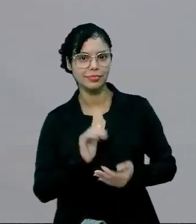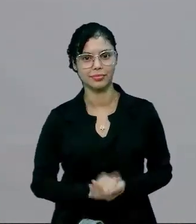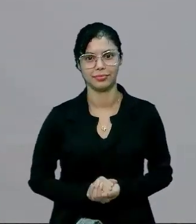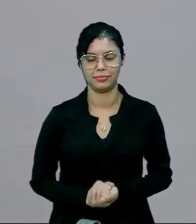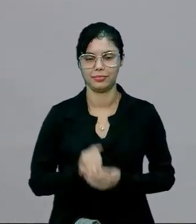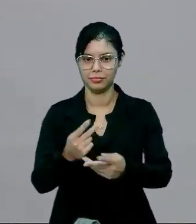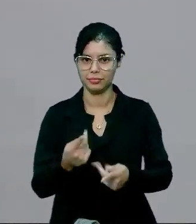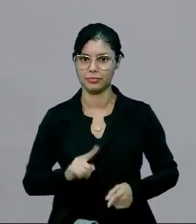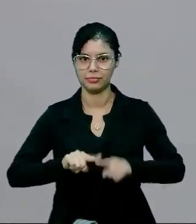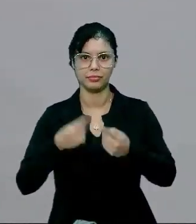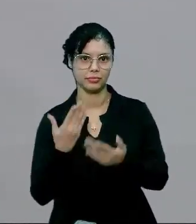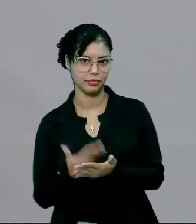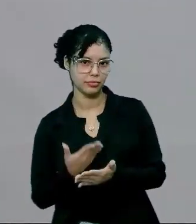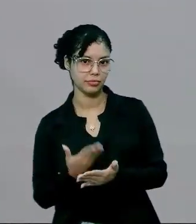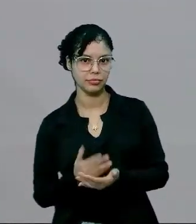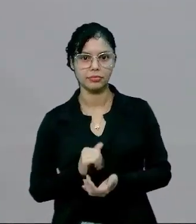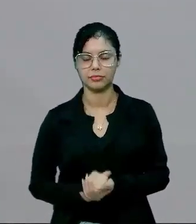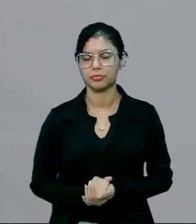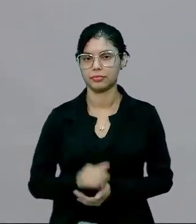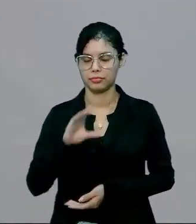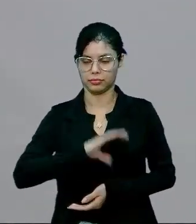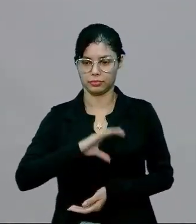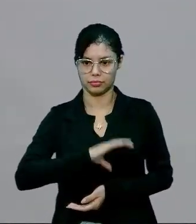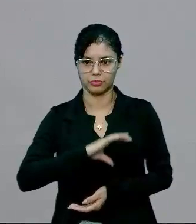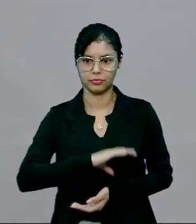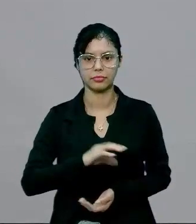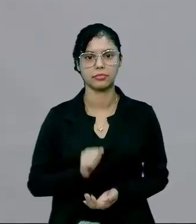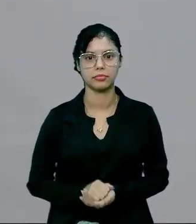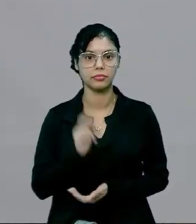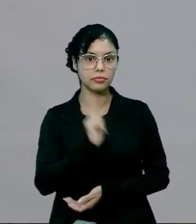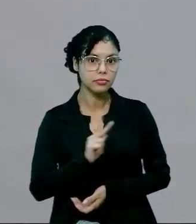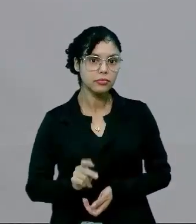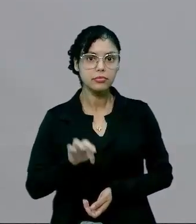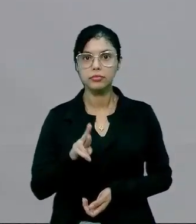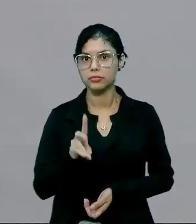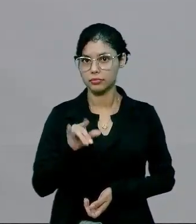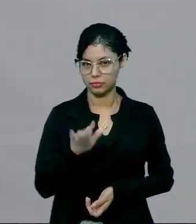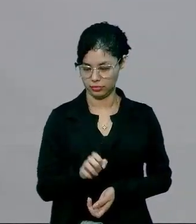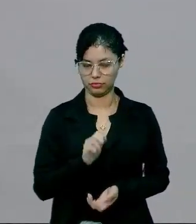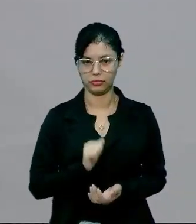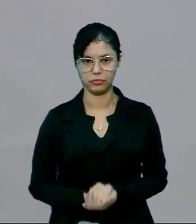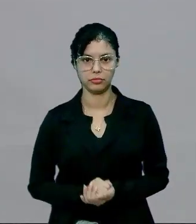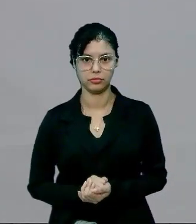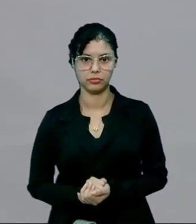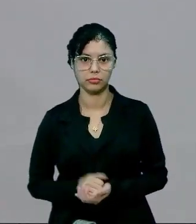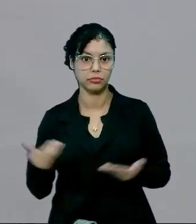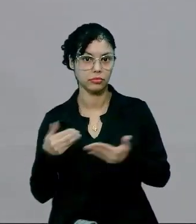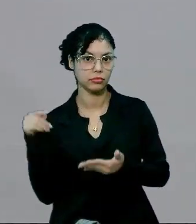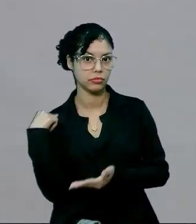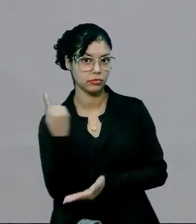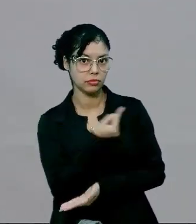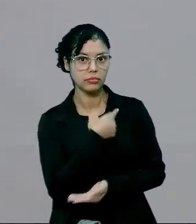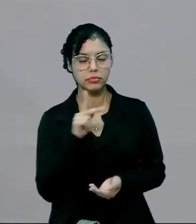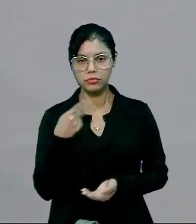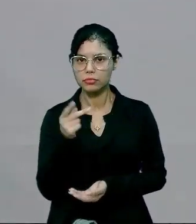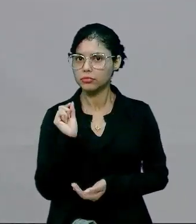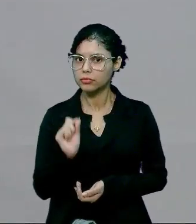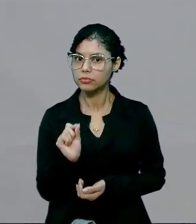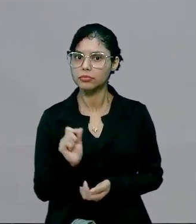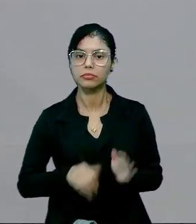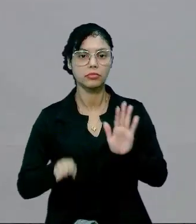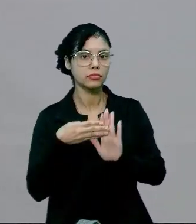Olá! Sejam bem-vindos à nossa aula de língua portuguesa. Eu sou a professora Naraline Menezes e hoje nós iremos trabalhar